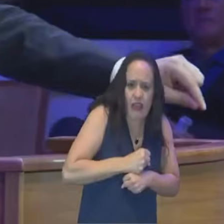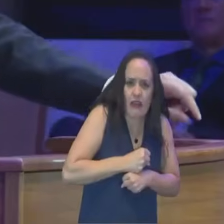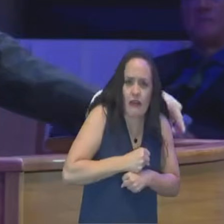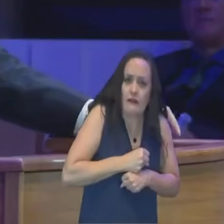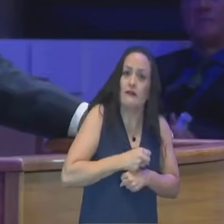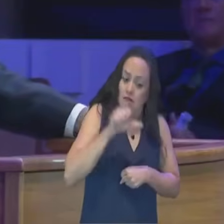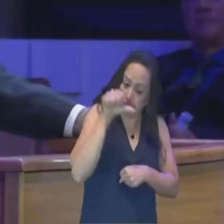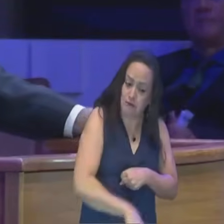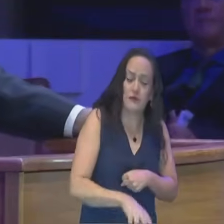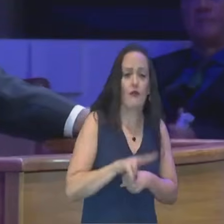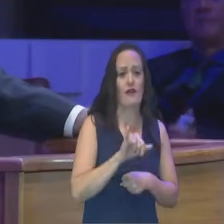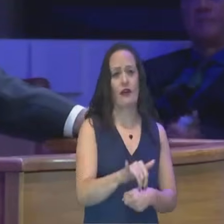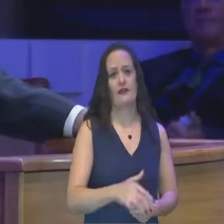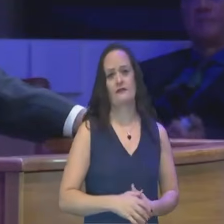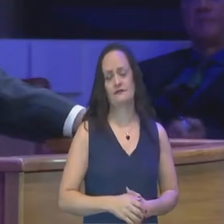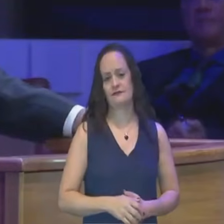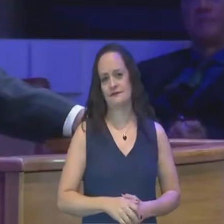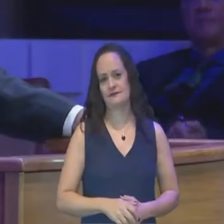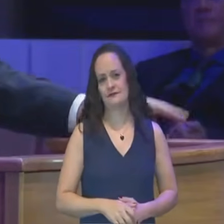serão.